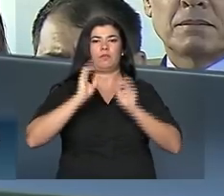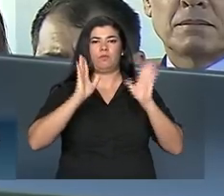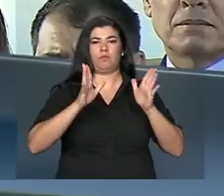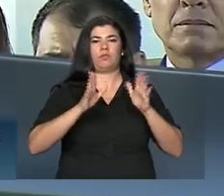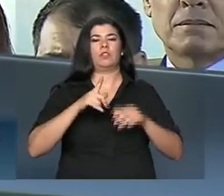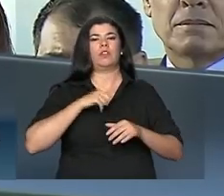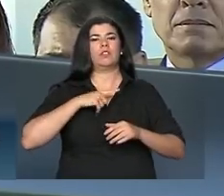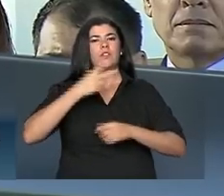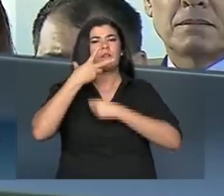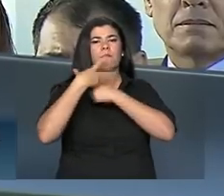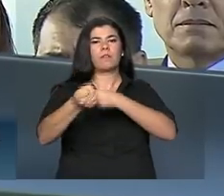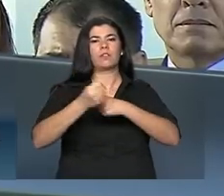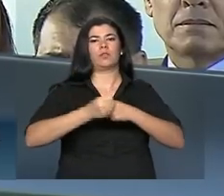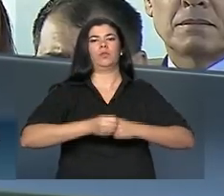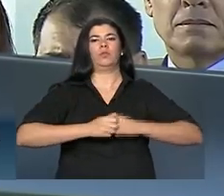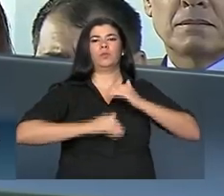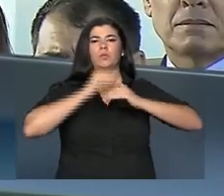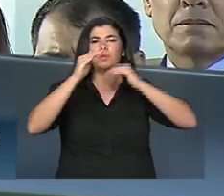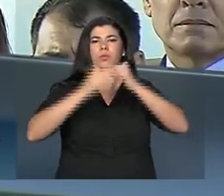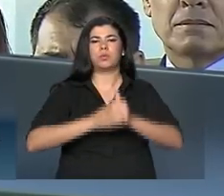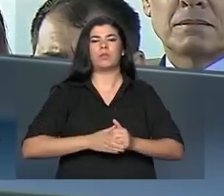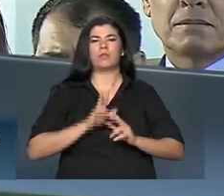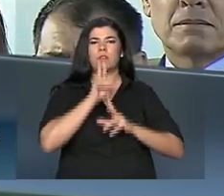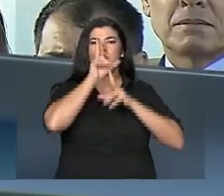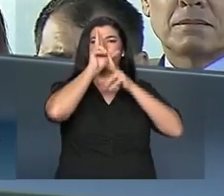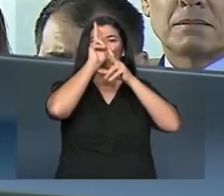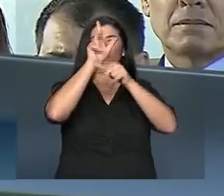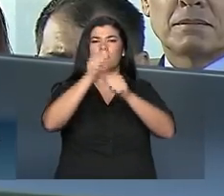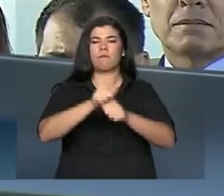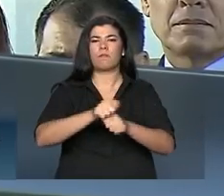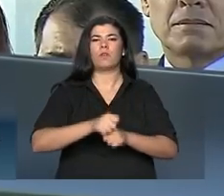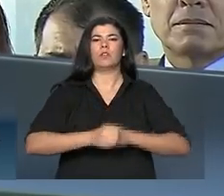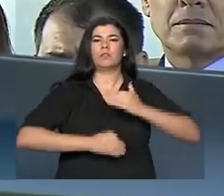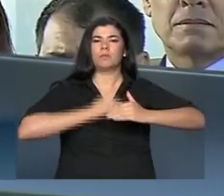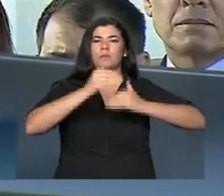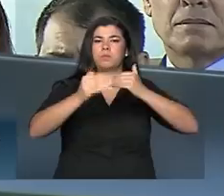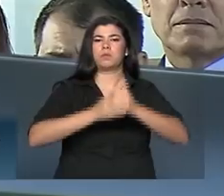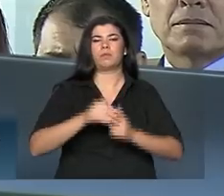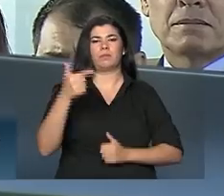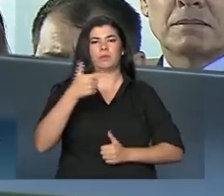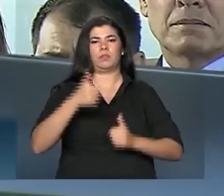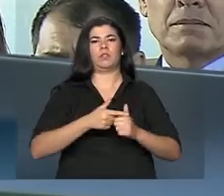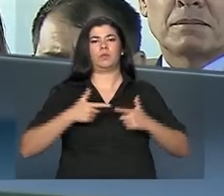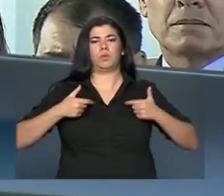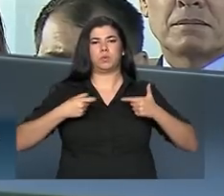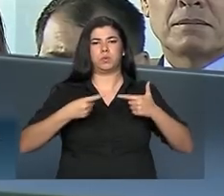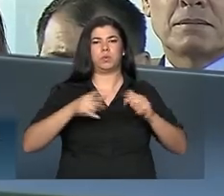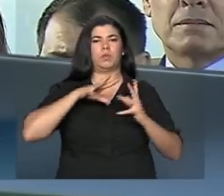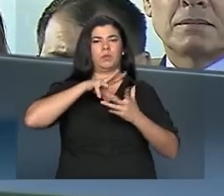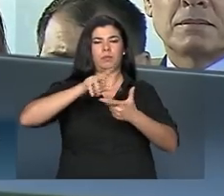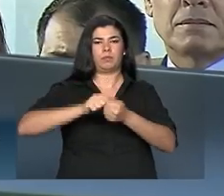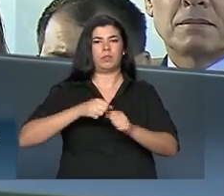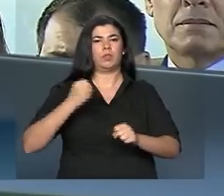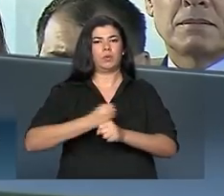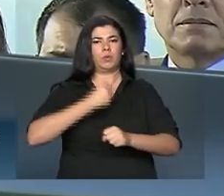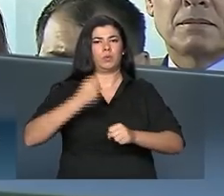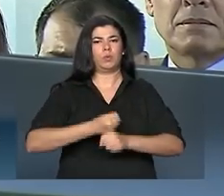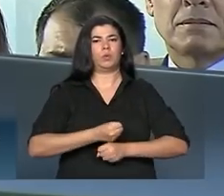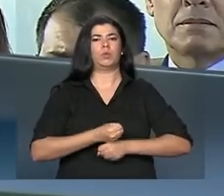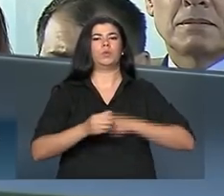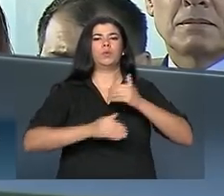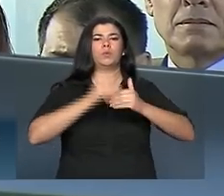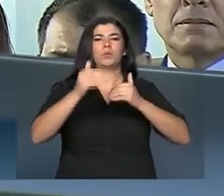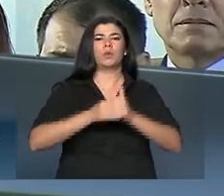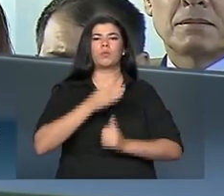da memorável campanha da Força Expedicionária Brasileira na Segunda Guerra Mundial. Construída por homens